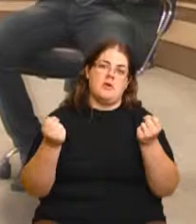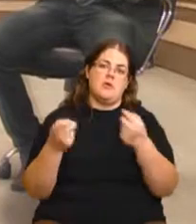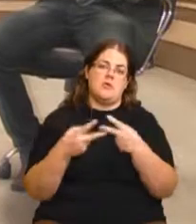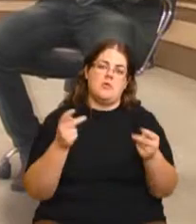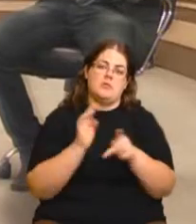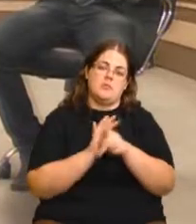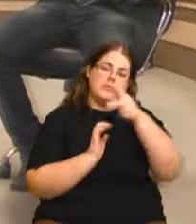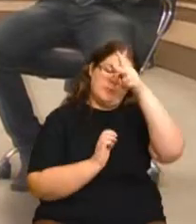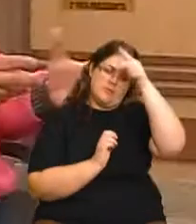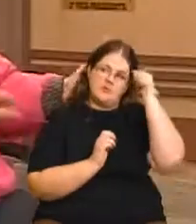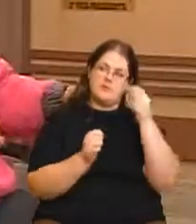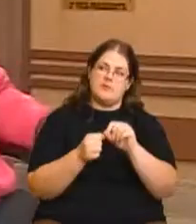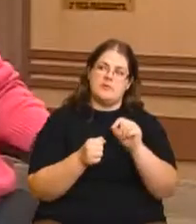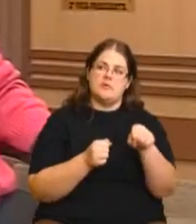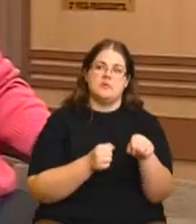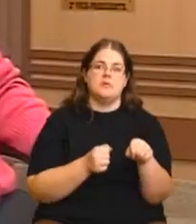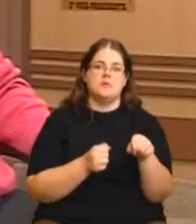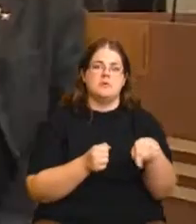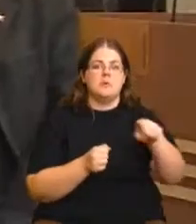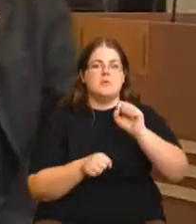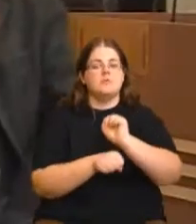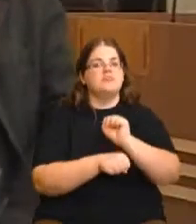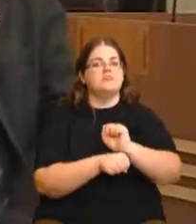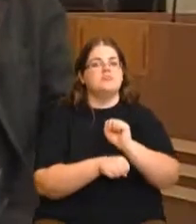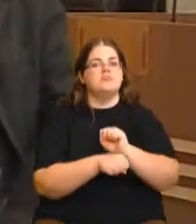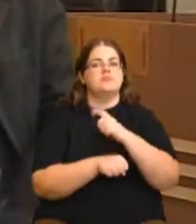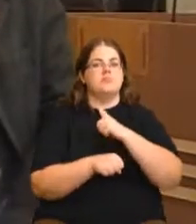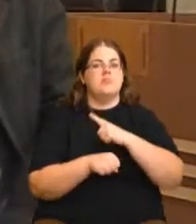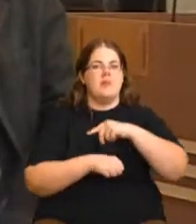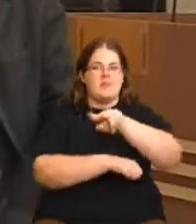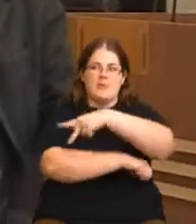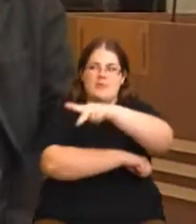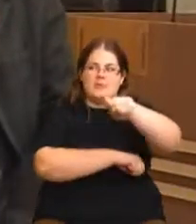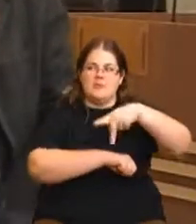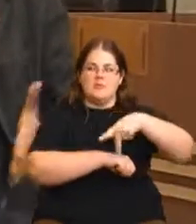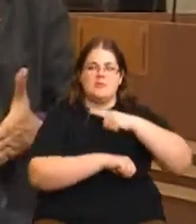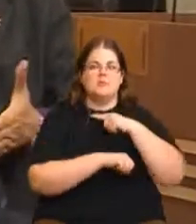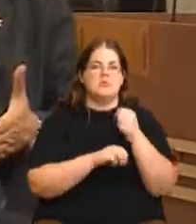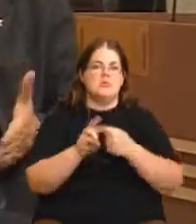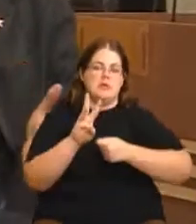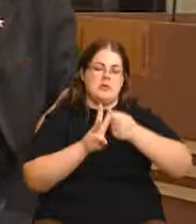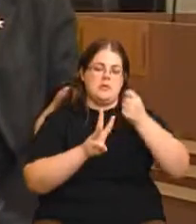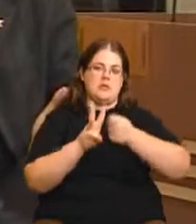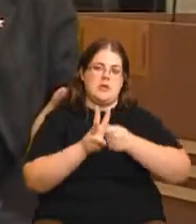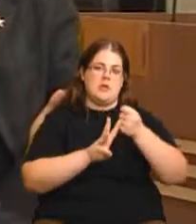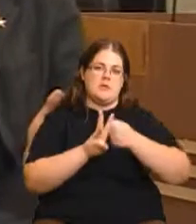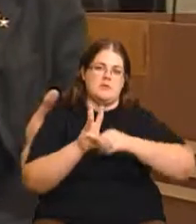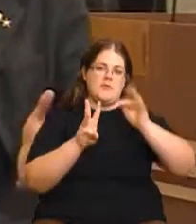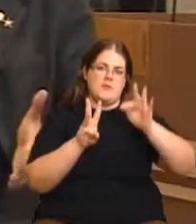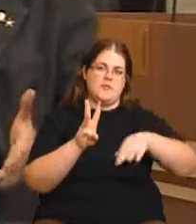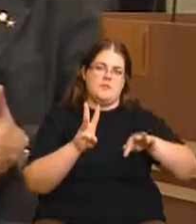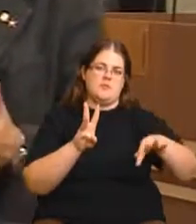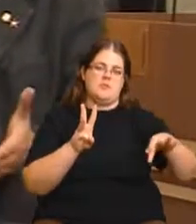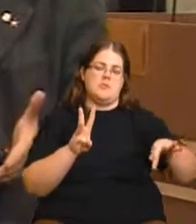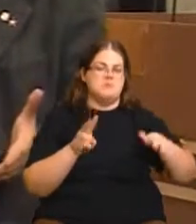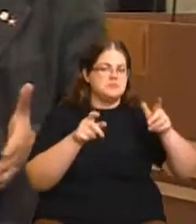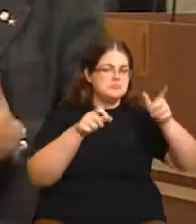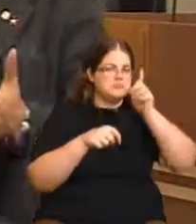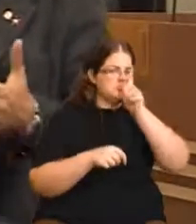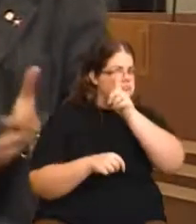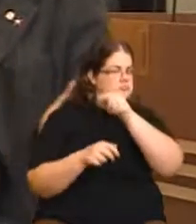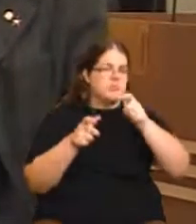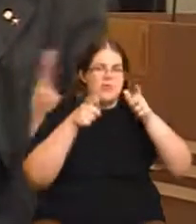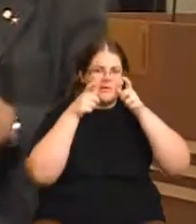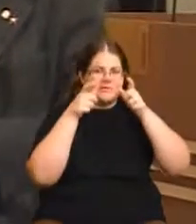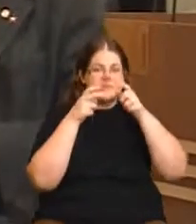que a prefeitura... Os parques lineares que nós estamos aguardando, né? Agora já passou aí 3 meses aí da retirada dos trailers, que teve o prazo, e